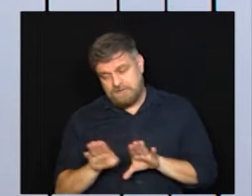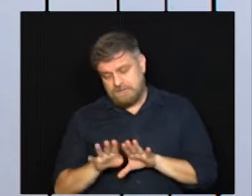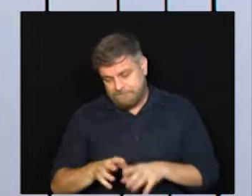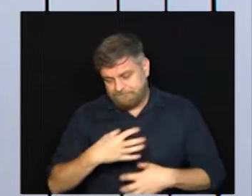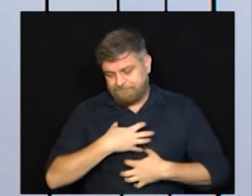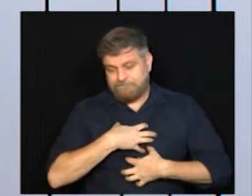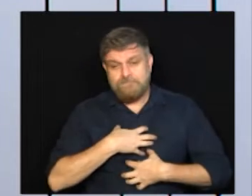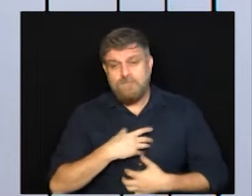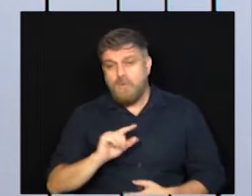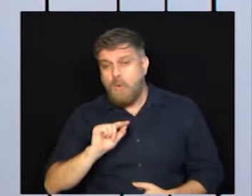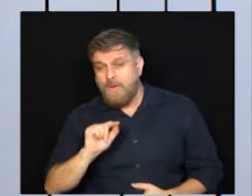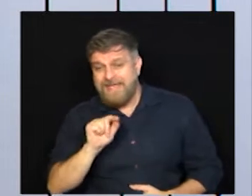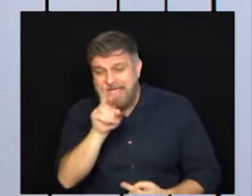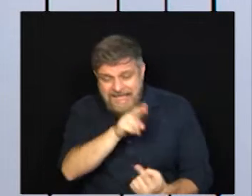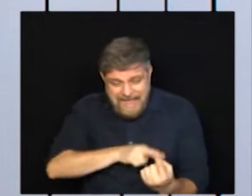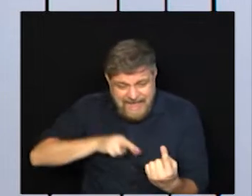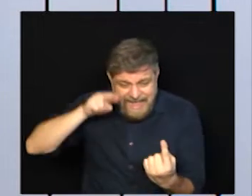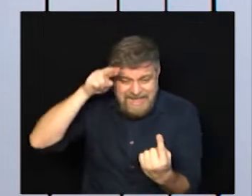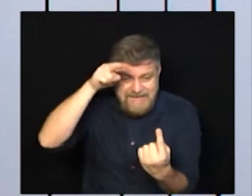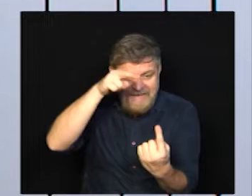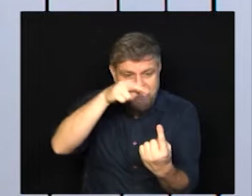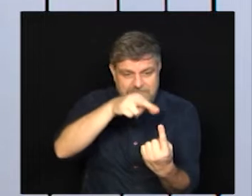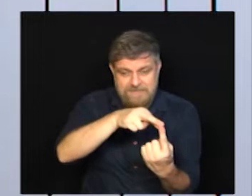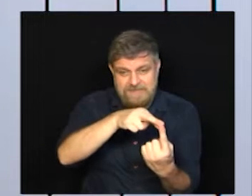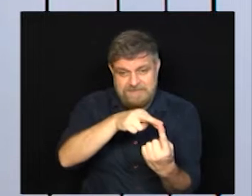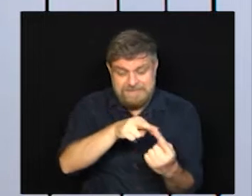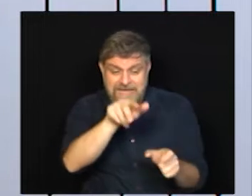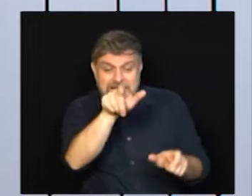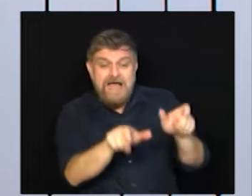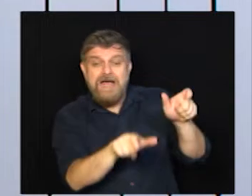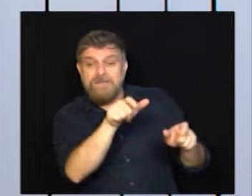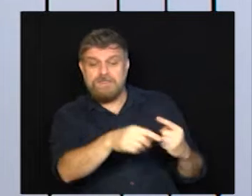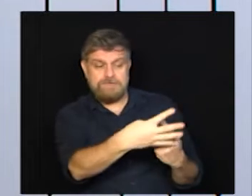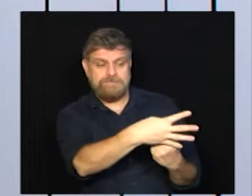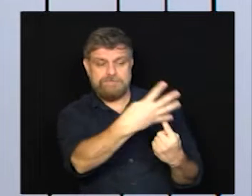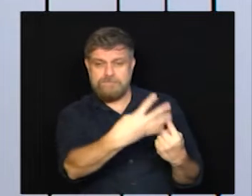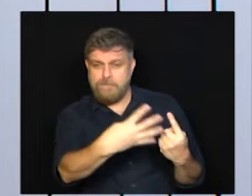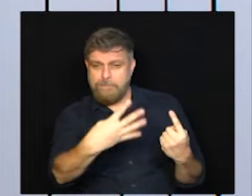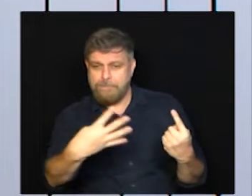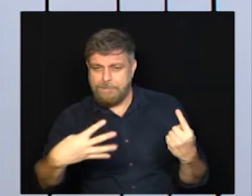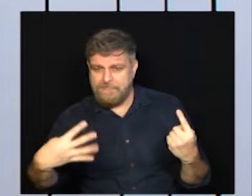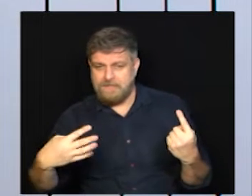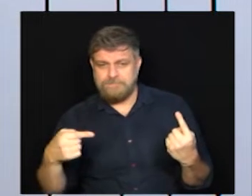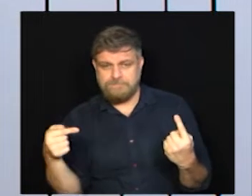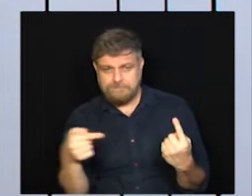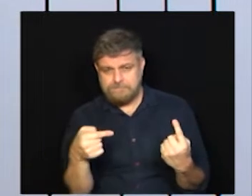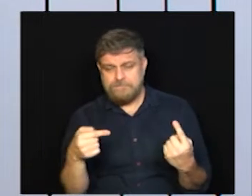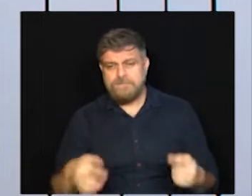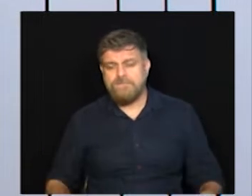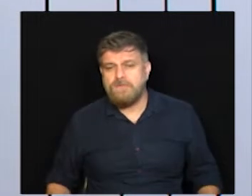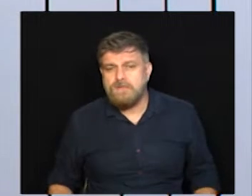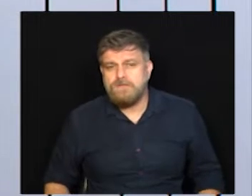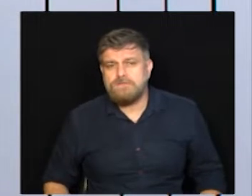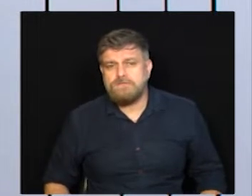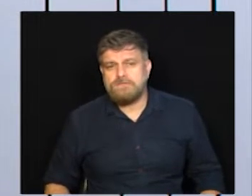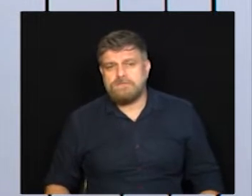dizer, a referência a essas pessoas, né, as pessoas LGBTQIA+,